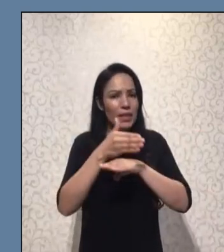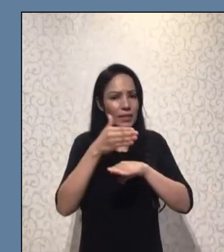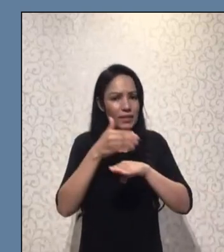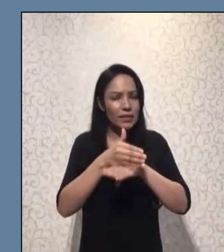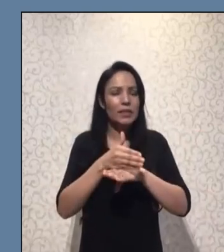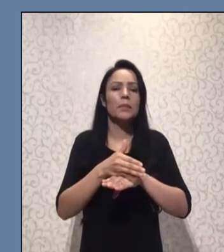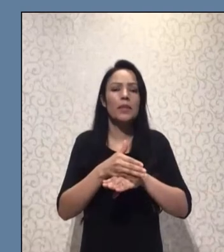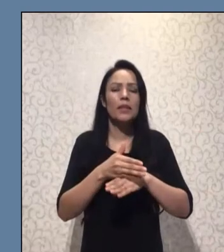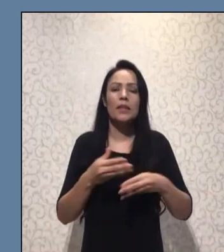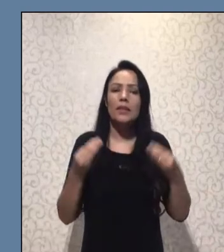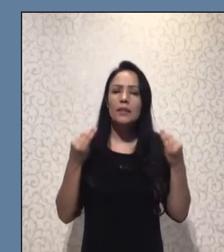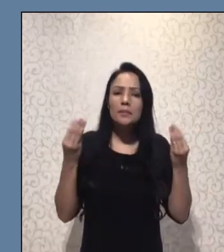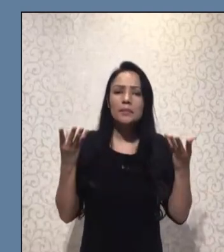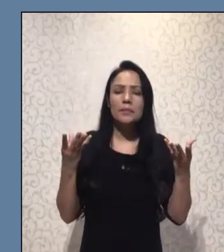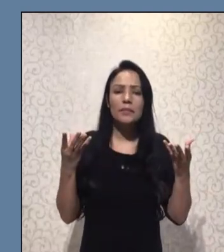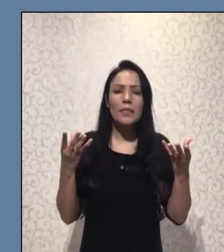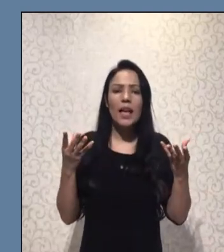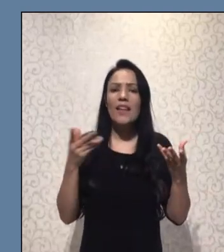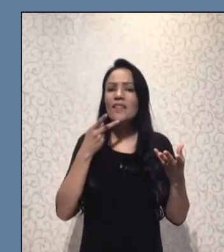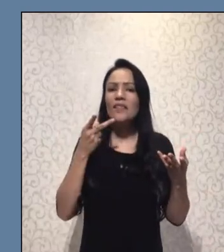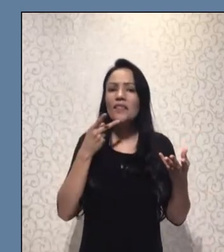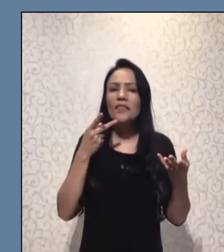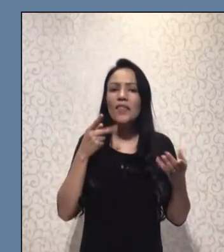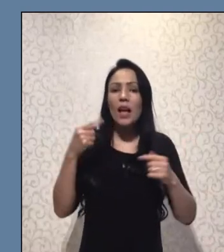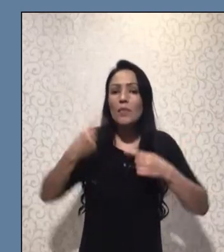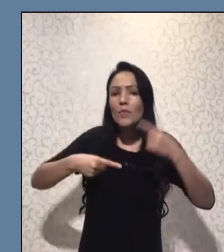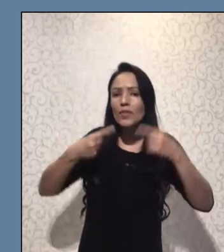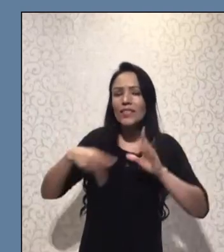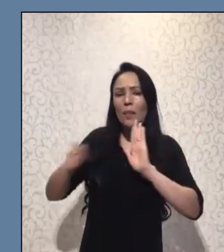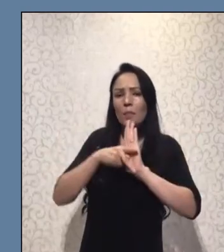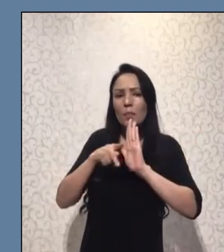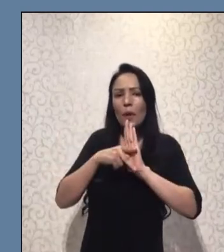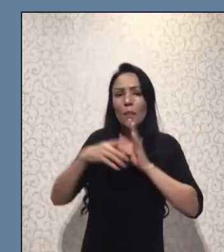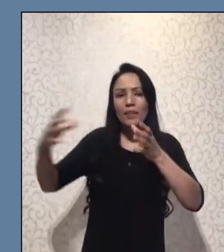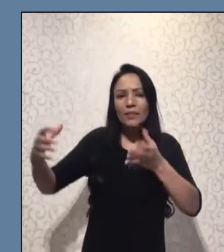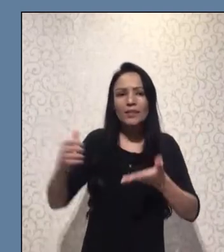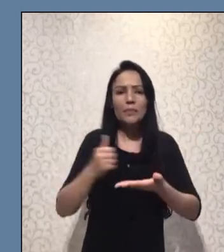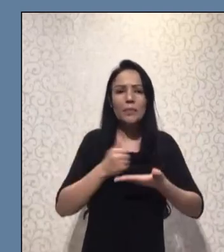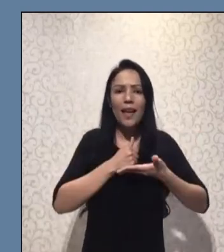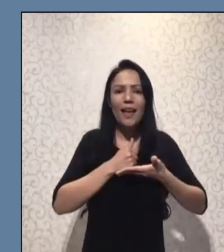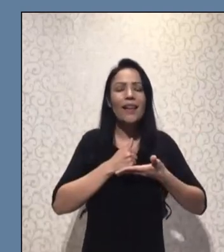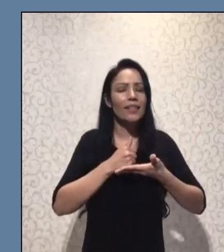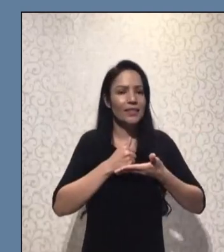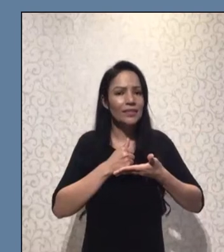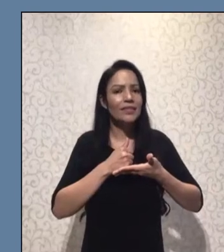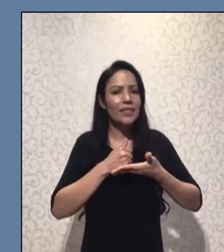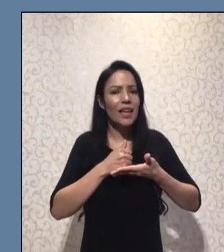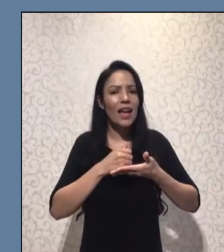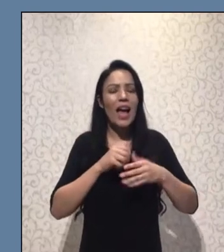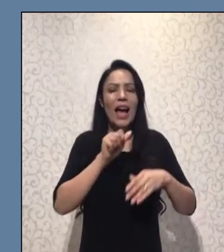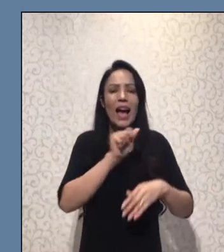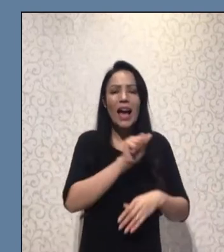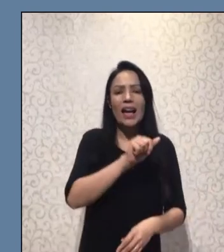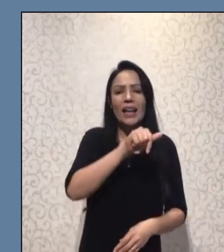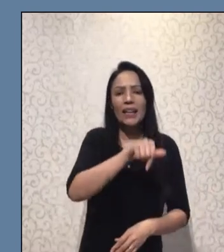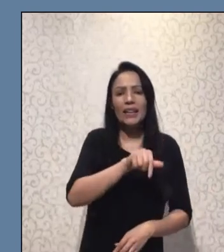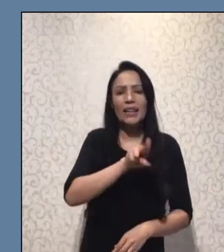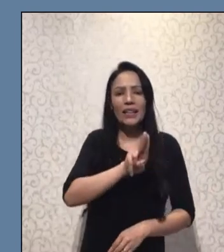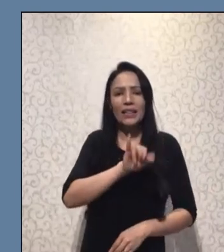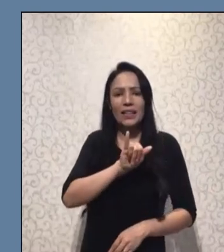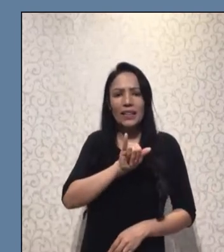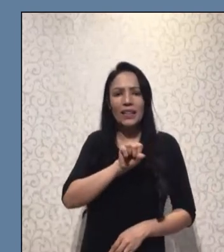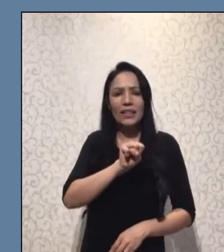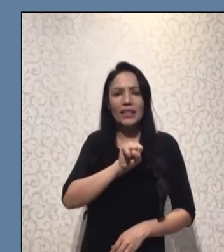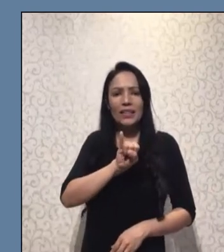fala em política de aquisição e essa ação, né, essa ação na Pinacoteca, eu acho que é exemplar, absolutamente